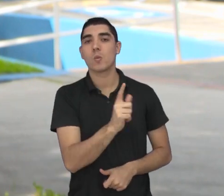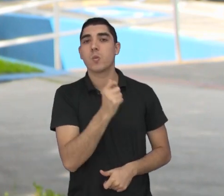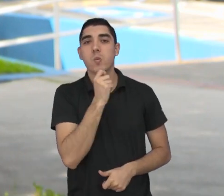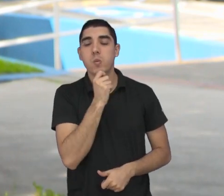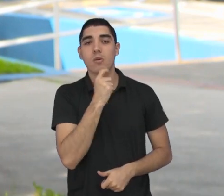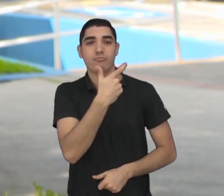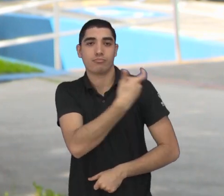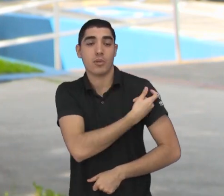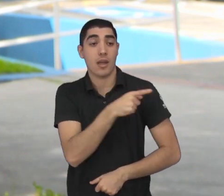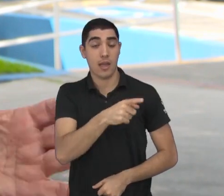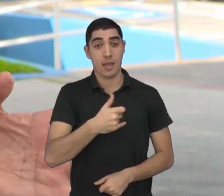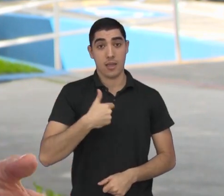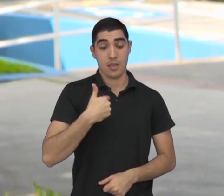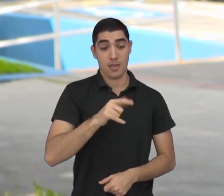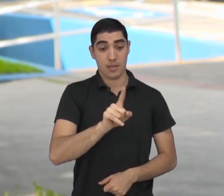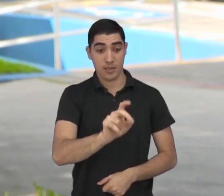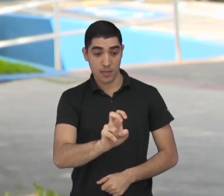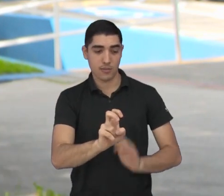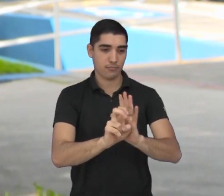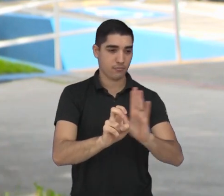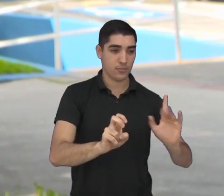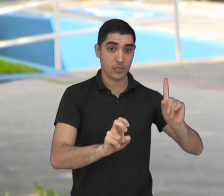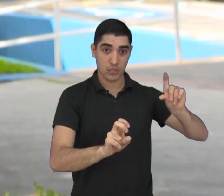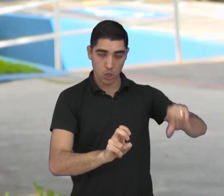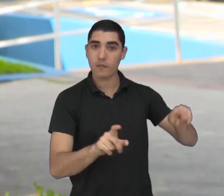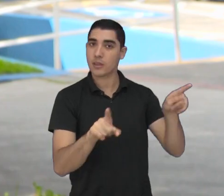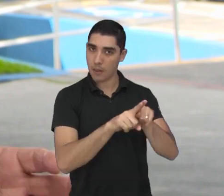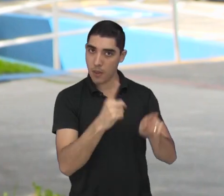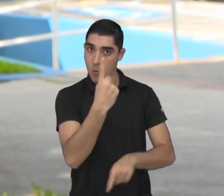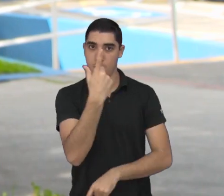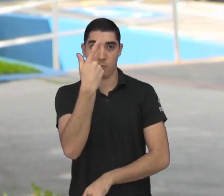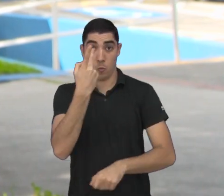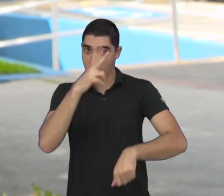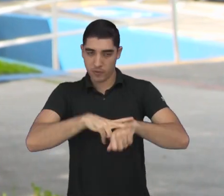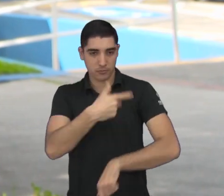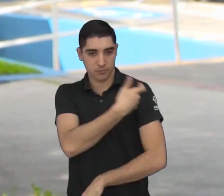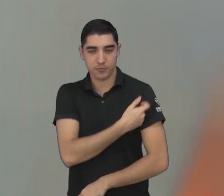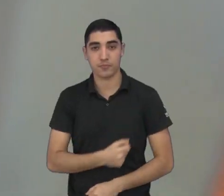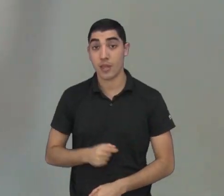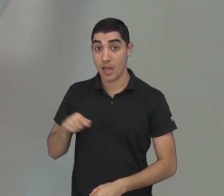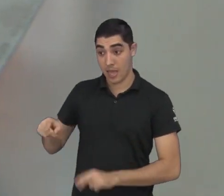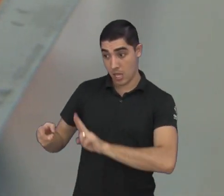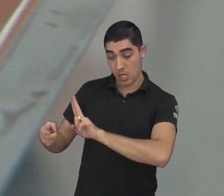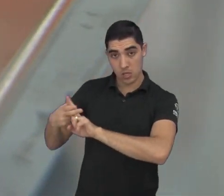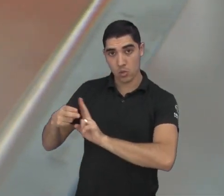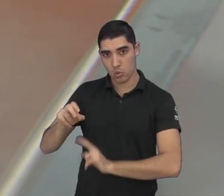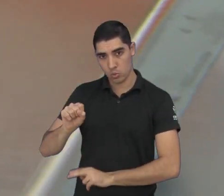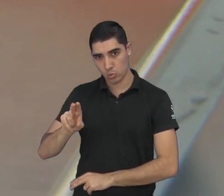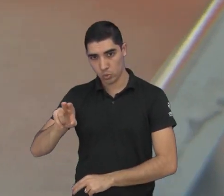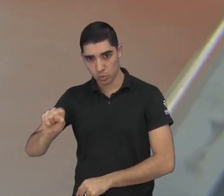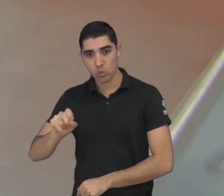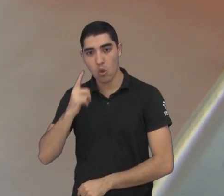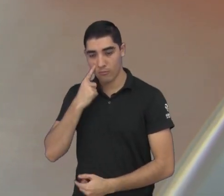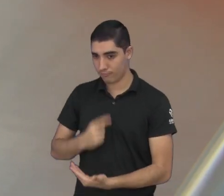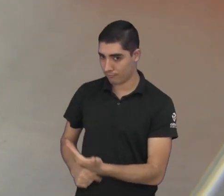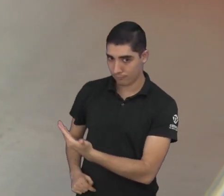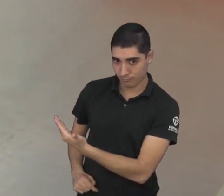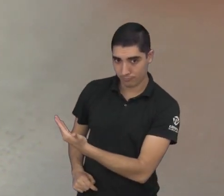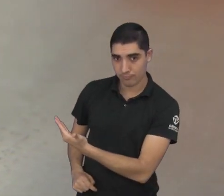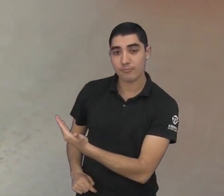pessoal que ainda não foi vacinado de 15 a 19, nesse momento também com uma dose única. A vacina distribuída pelo SUS